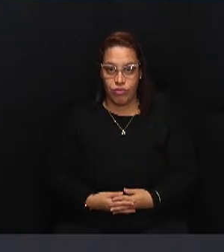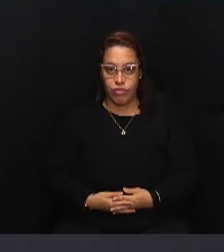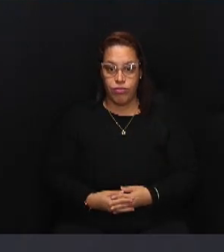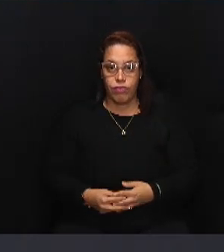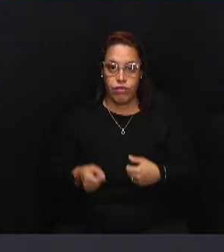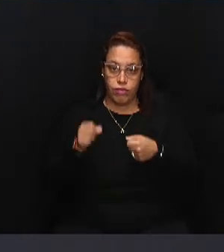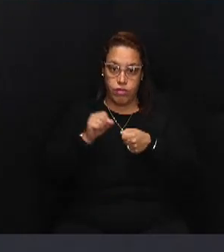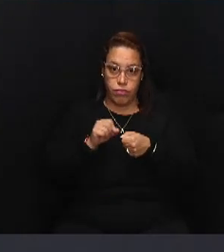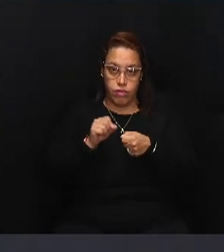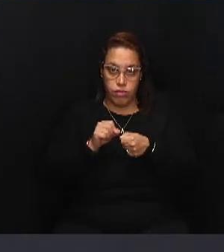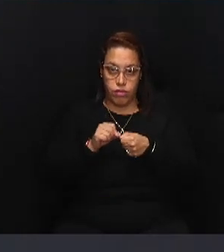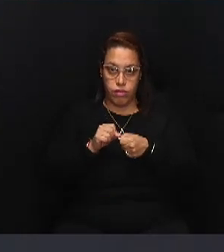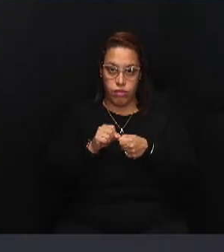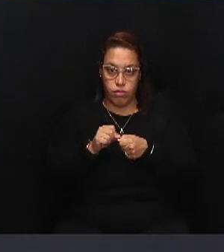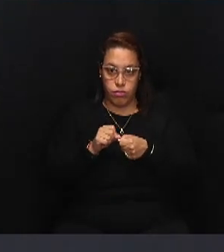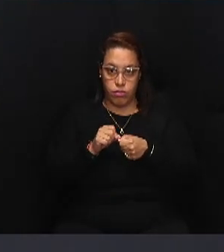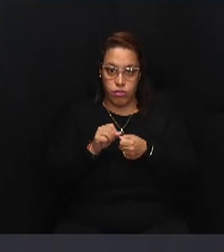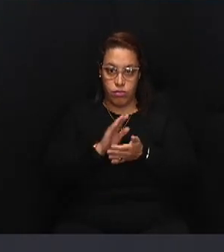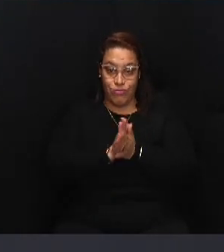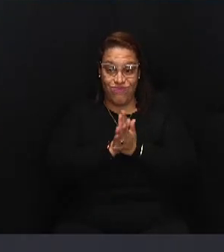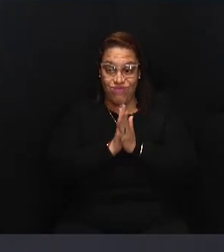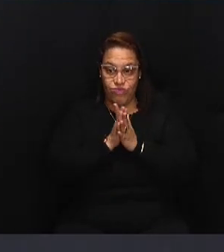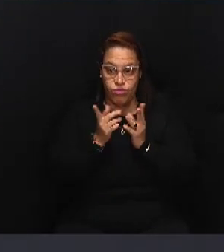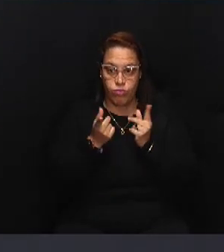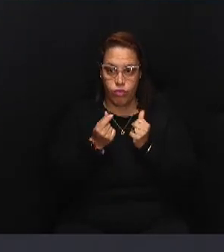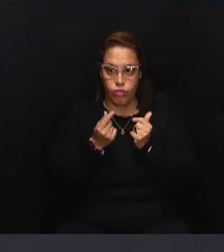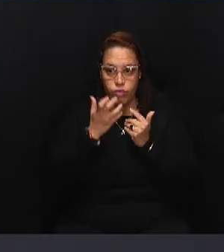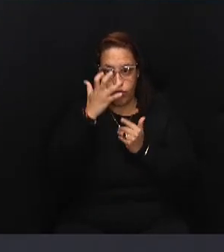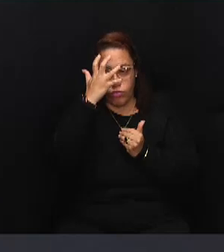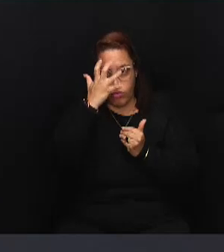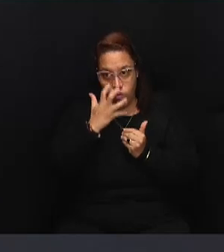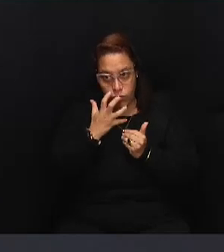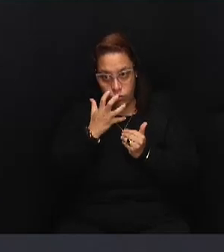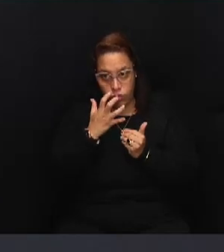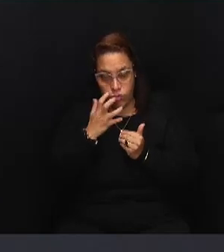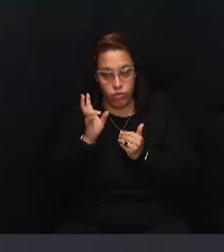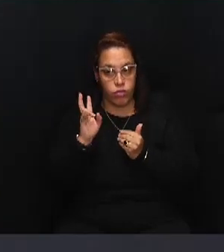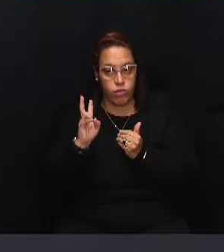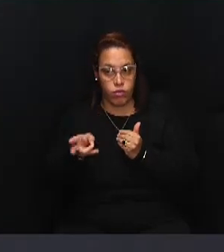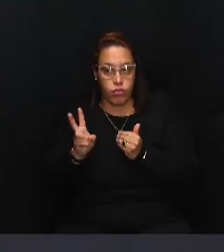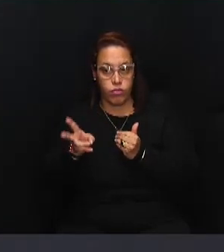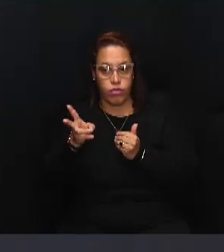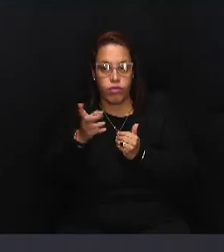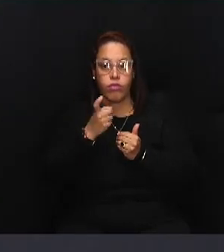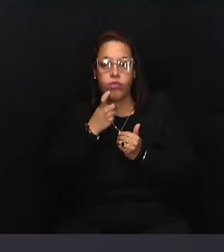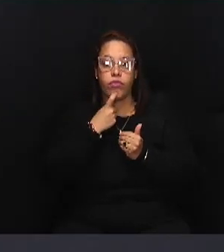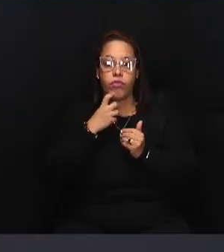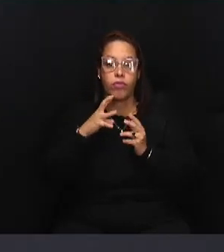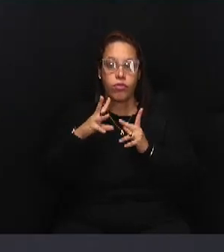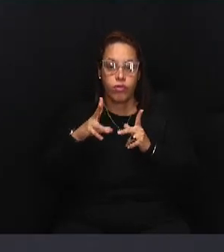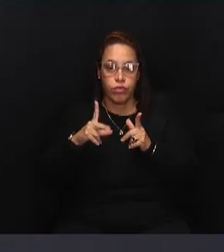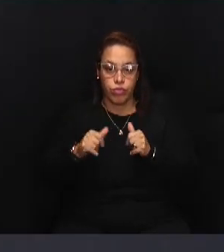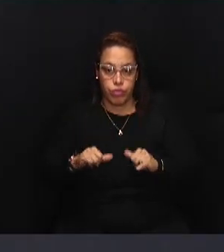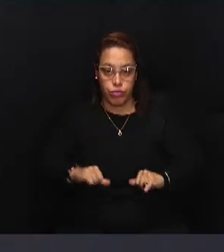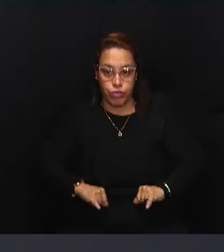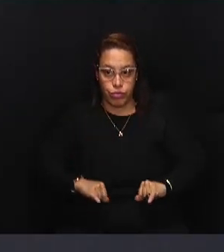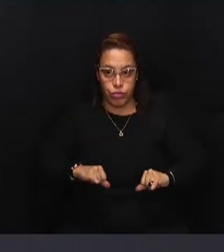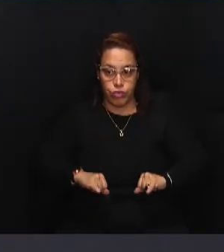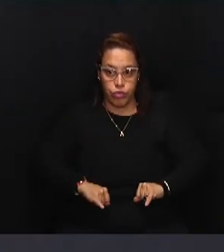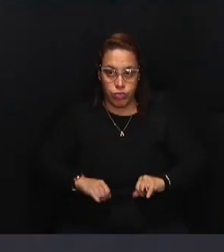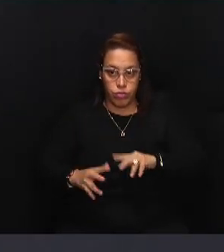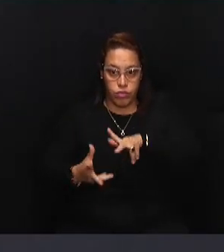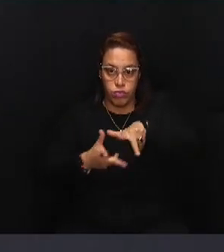fazer o abuso econômico. Então, são coisas sérias, isso é recorrente, Campinas inteiro sofre com isso, o país inteiro, o planeta